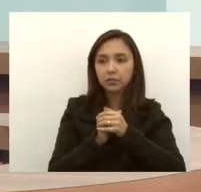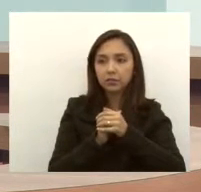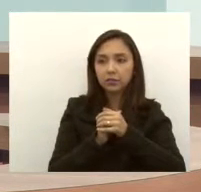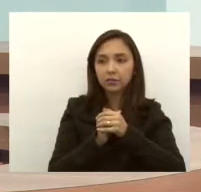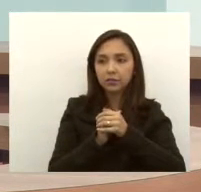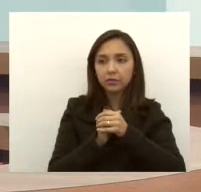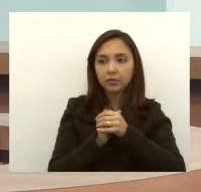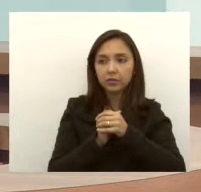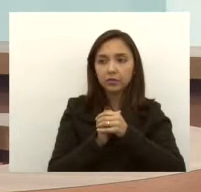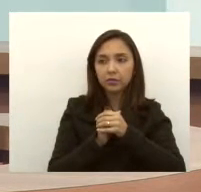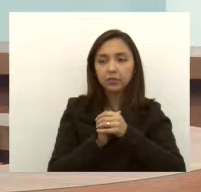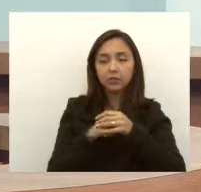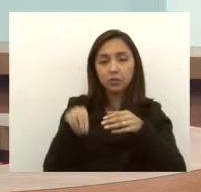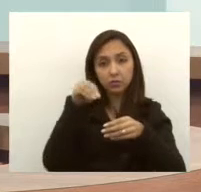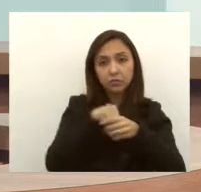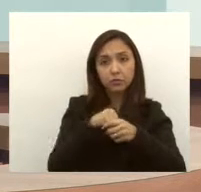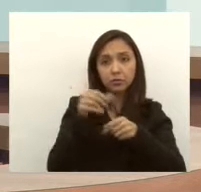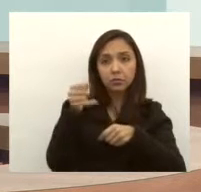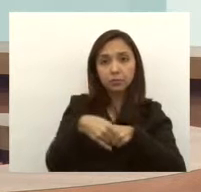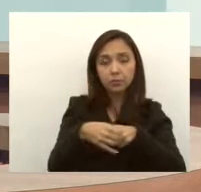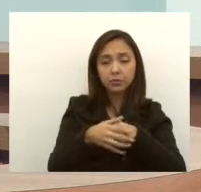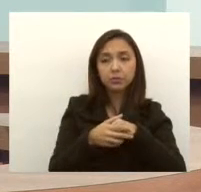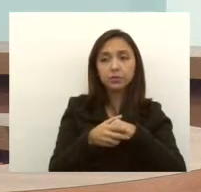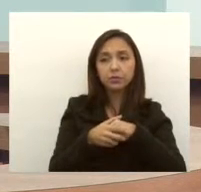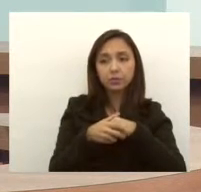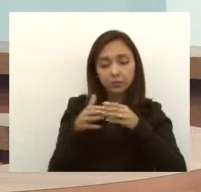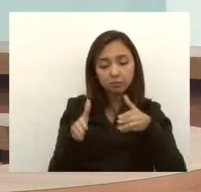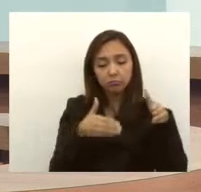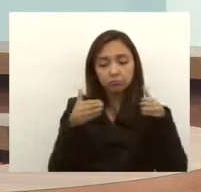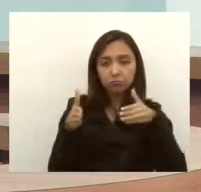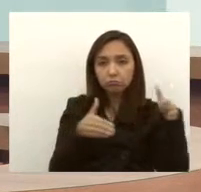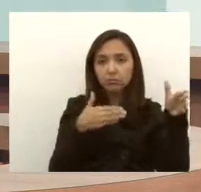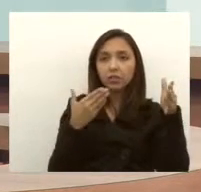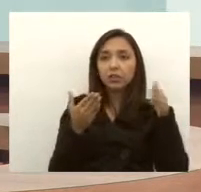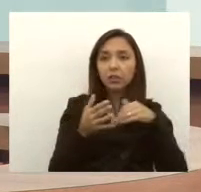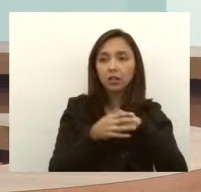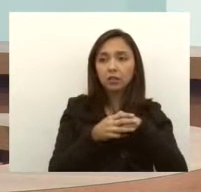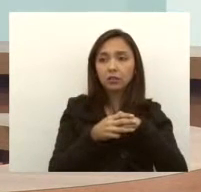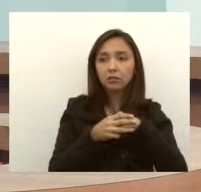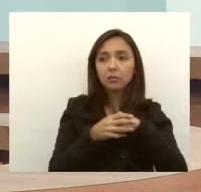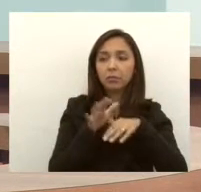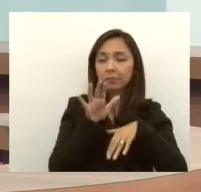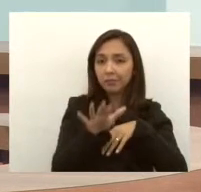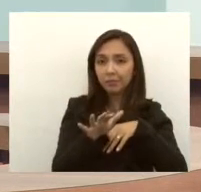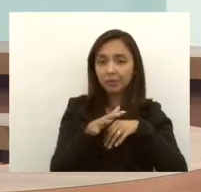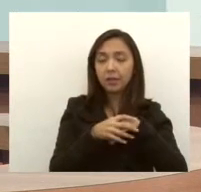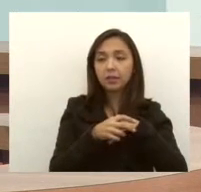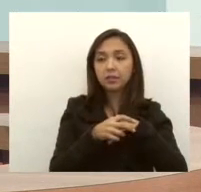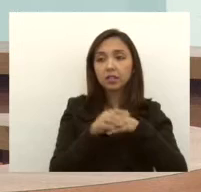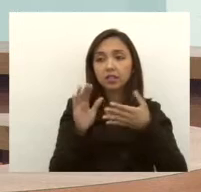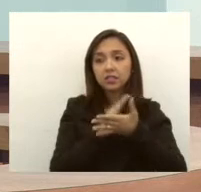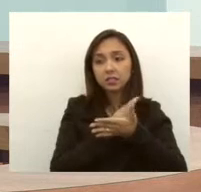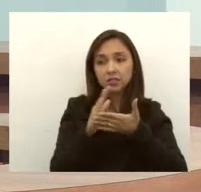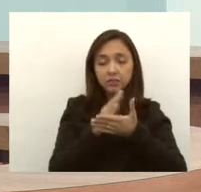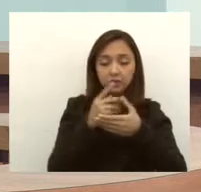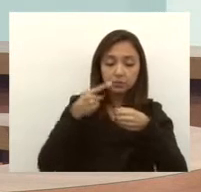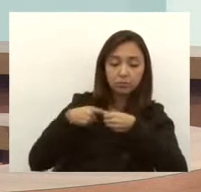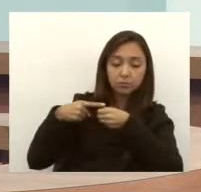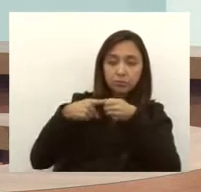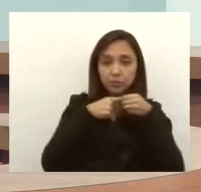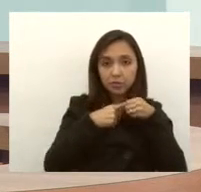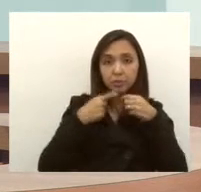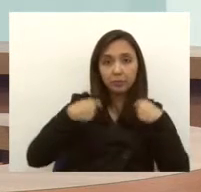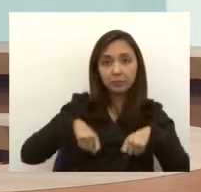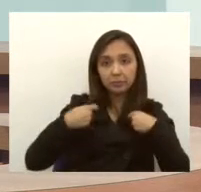foi agora. E votamos favorável para o bom andamento, vereador Gilvan. Mas quando a municipalidade